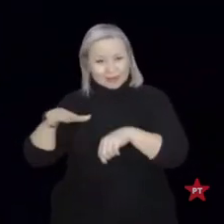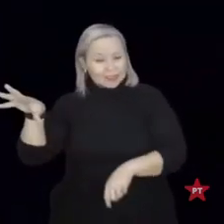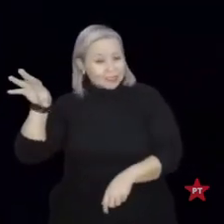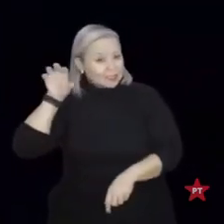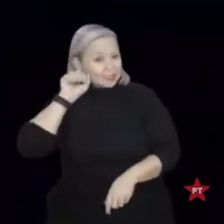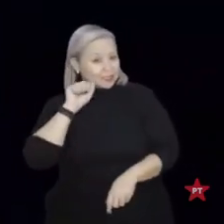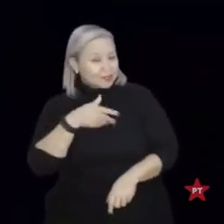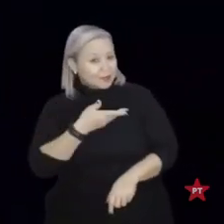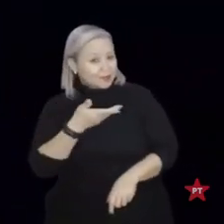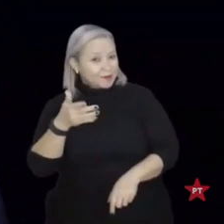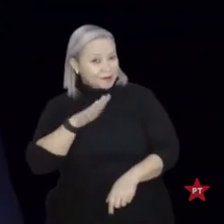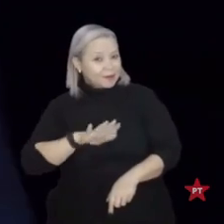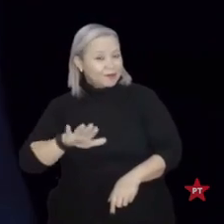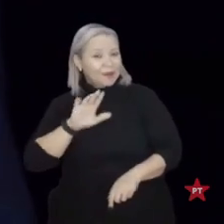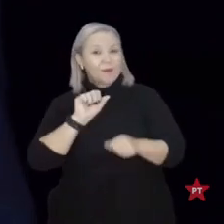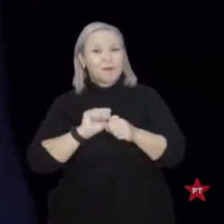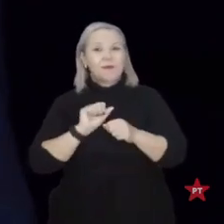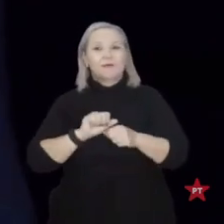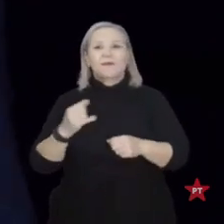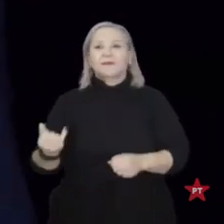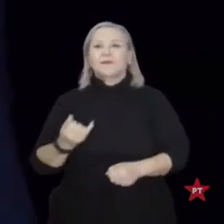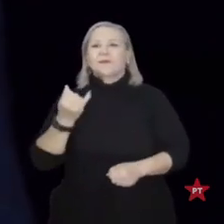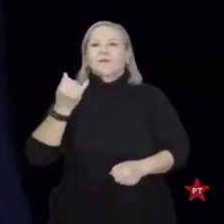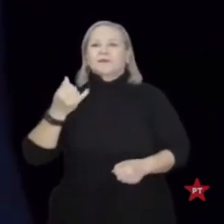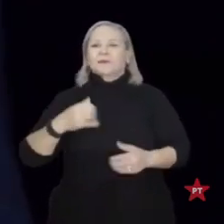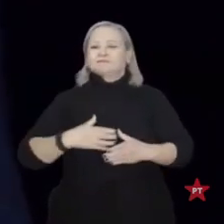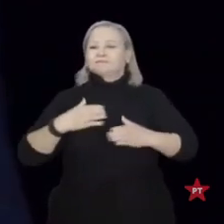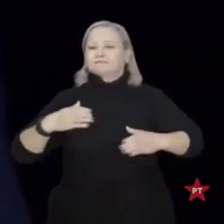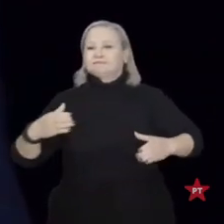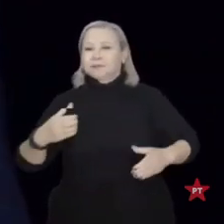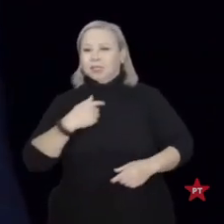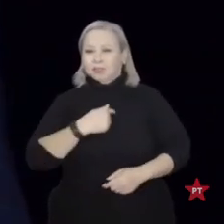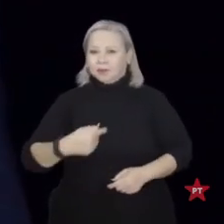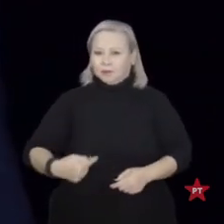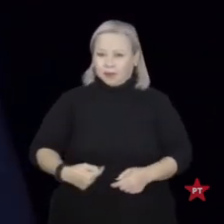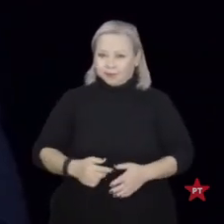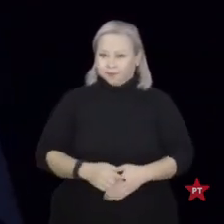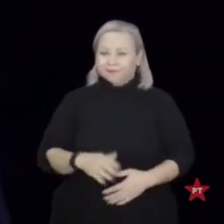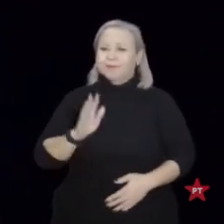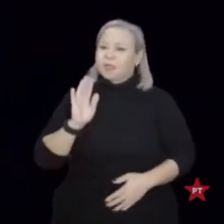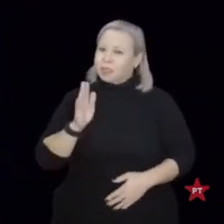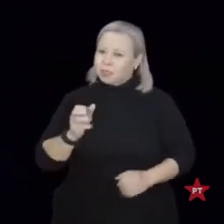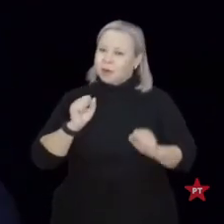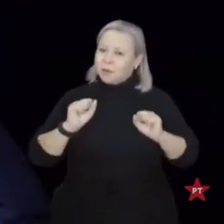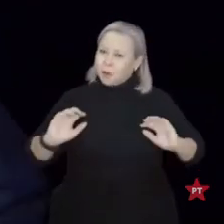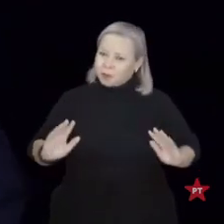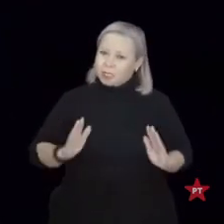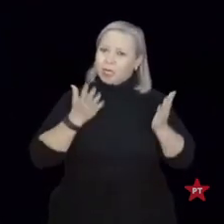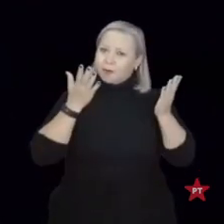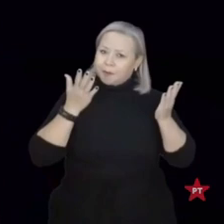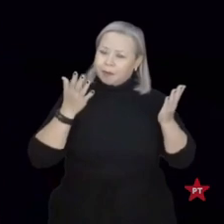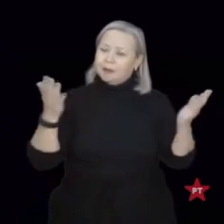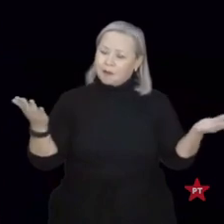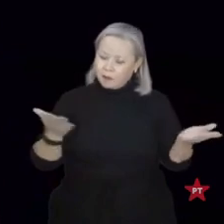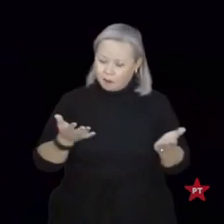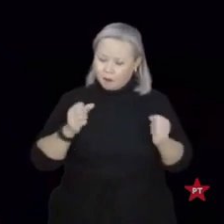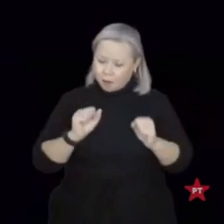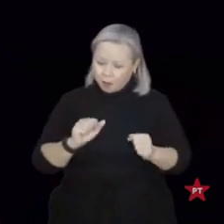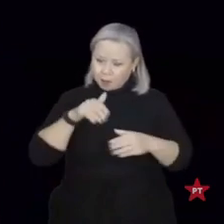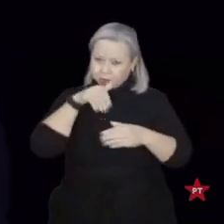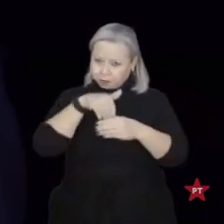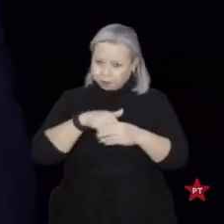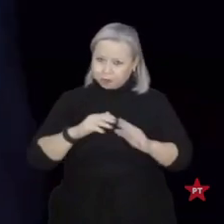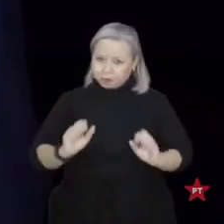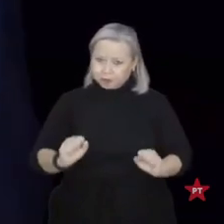um grande governo Agora já pode fazer campanha pode né então eleição